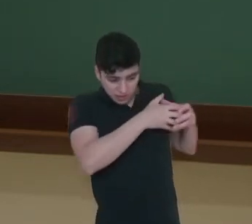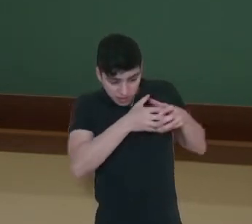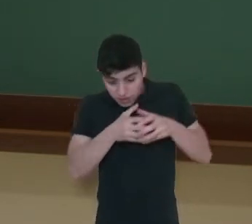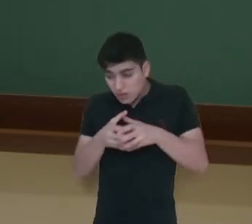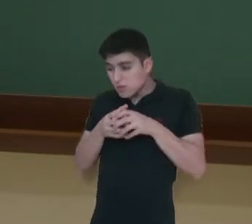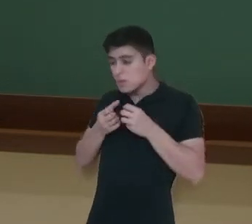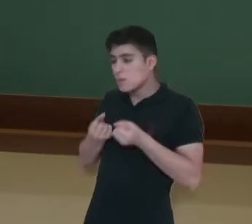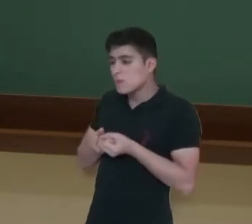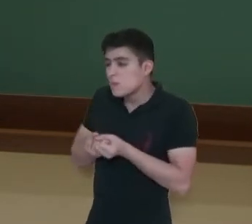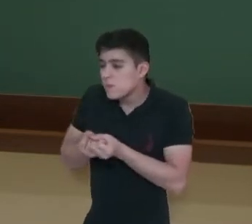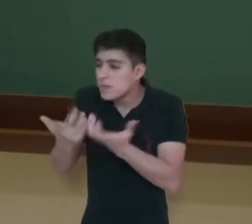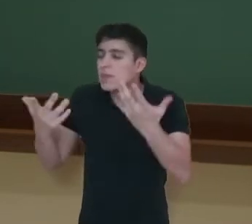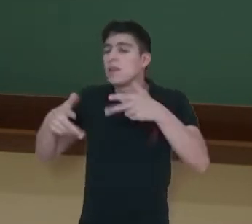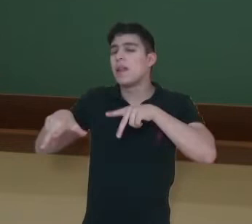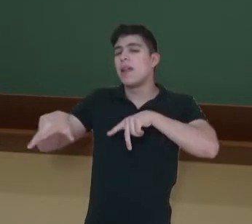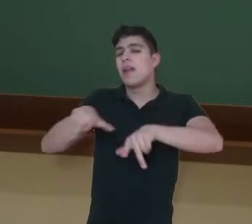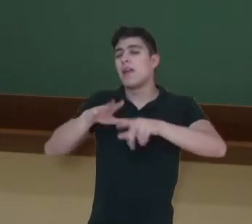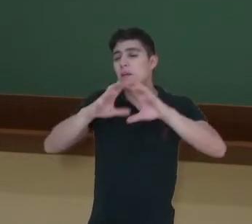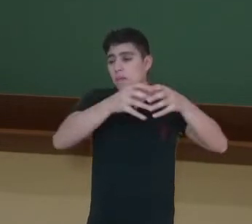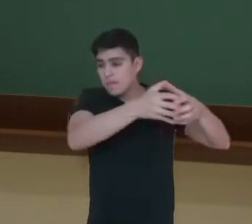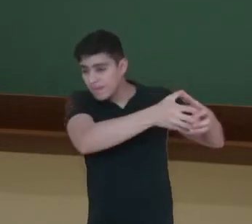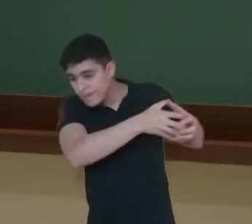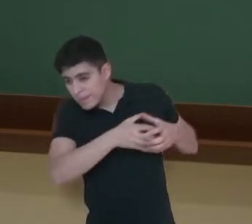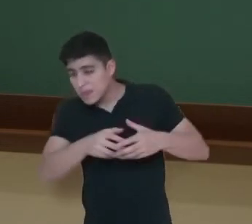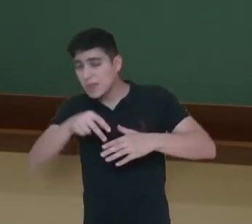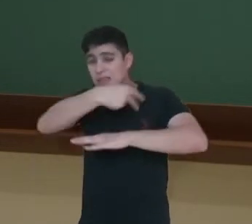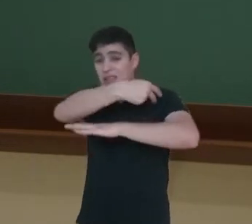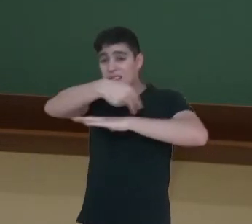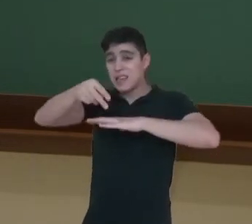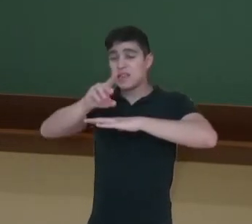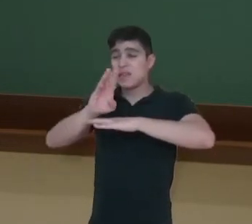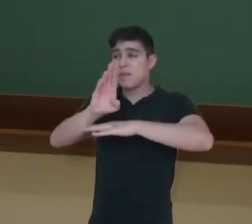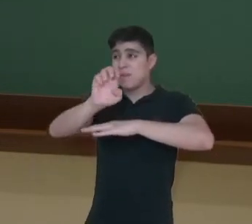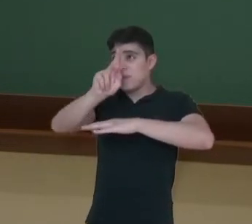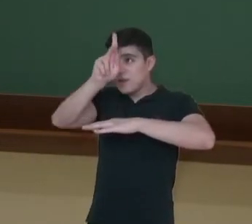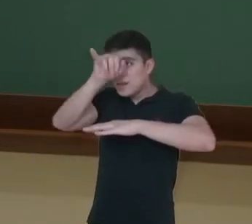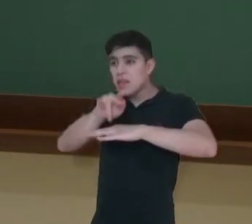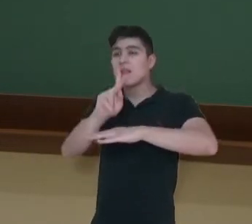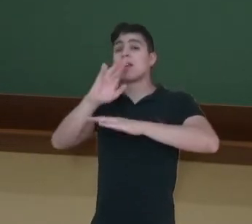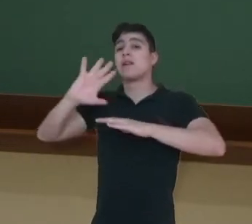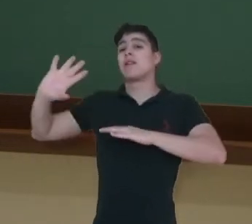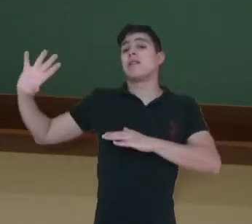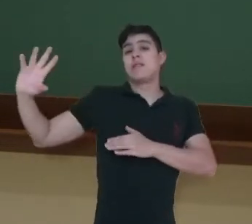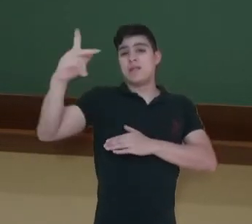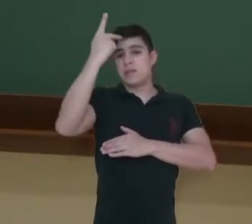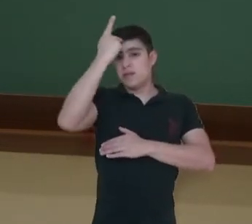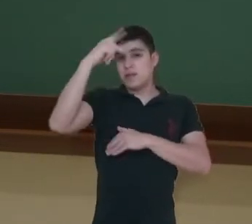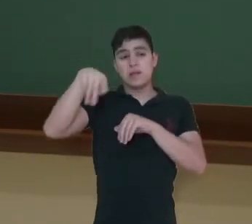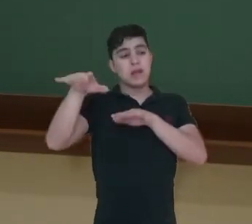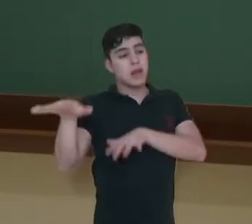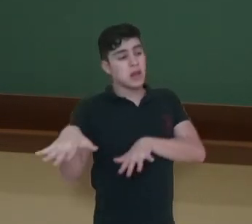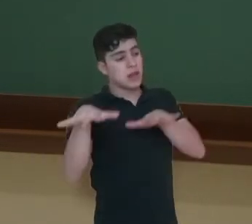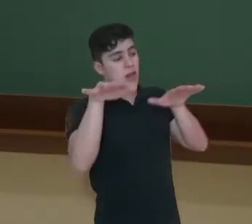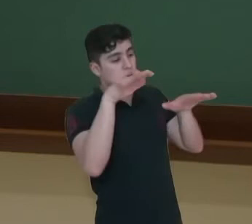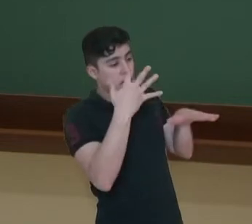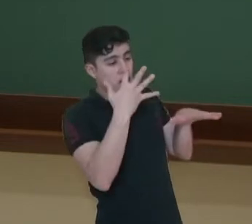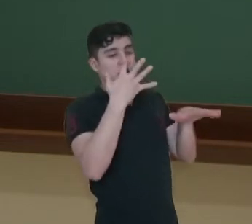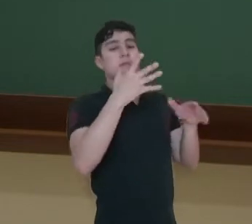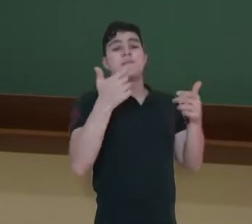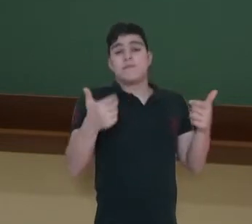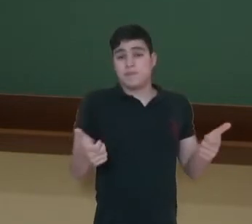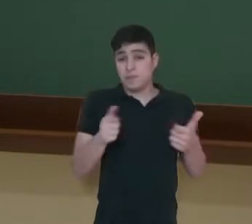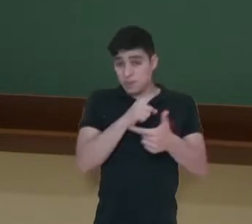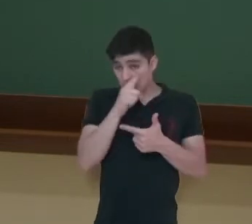do rap, veio trazendo essa questão do break, do hip hop, para todo mundo, para todo São Paulo, todo Rio de Janeiro e todo o Brasil. Nós temos a